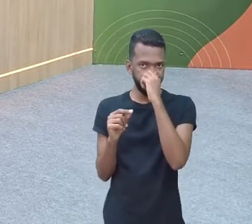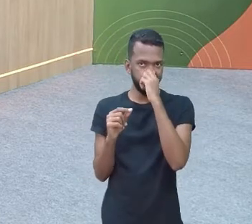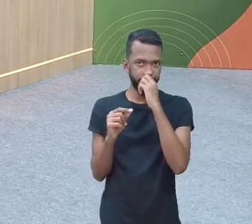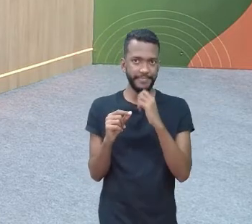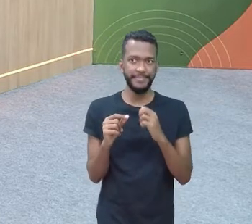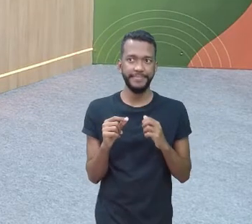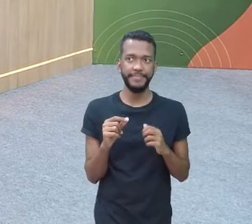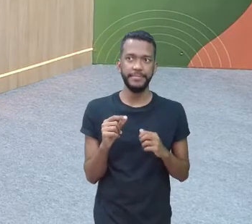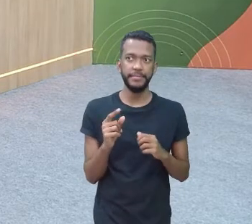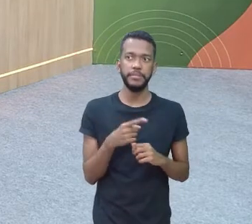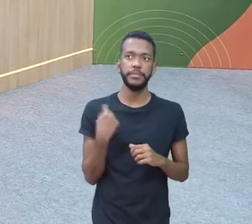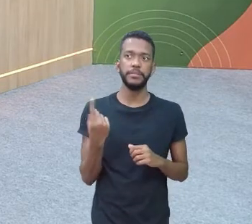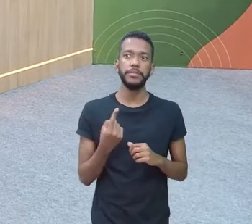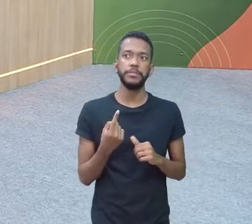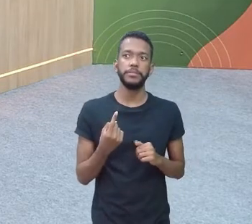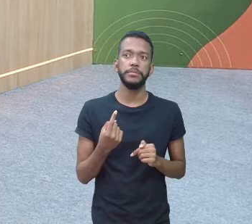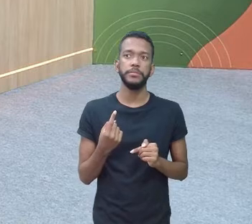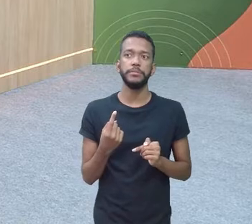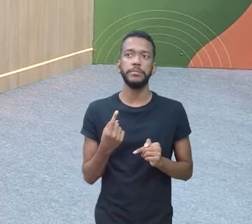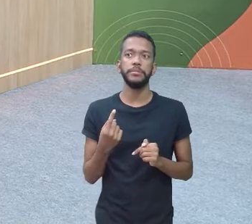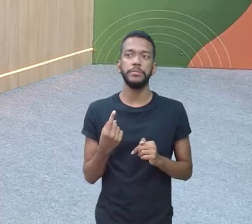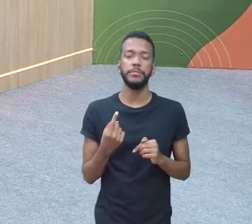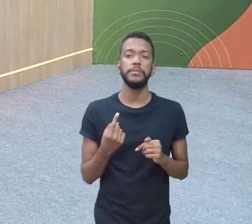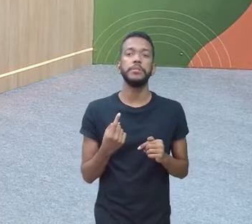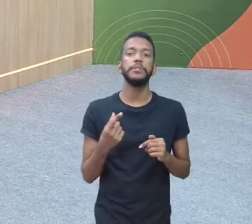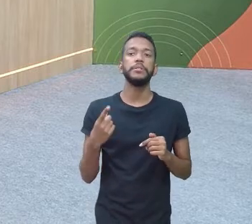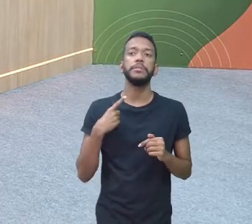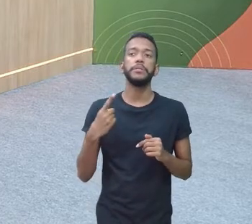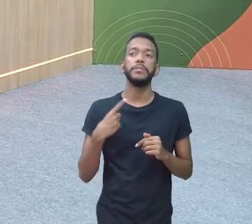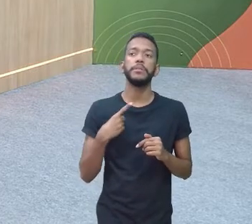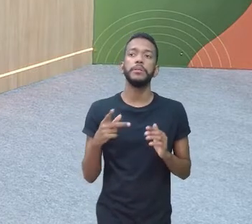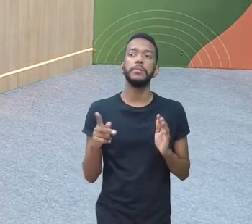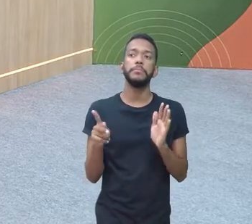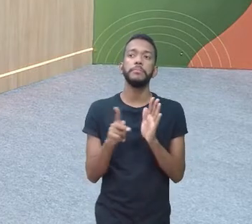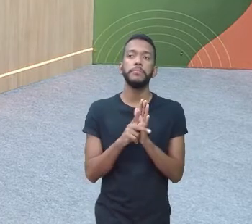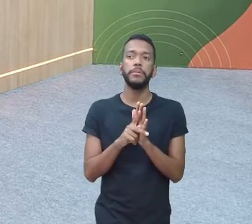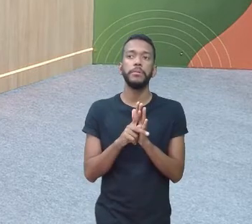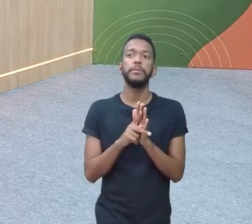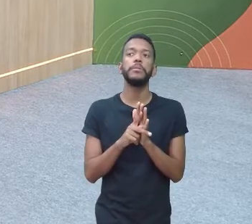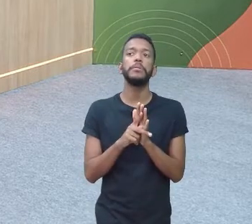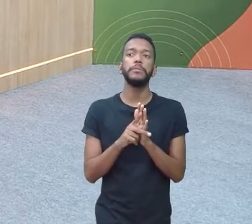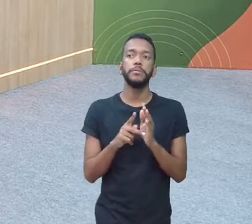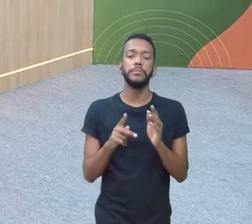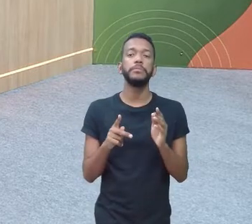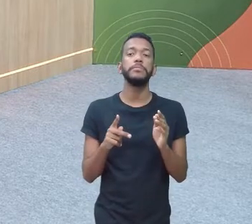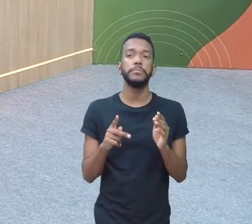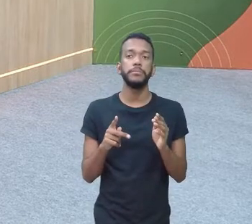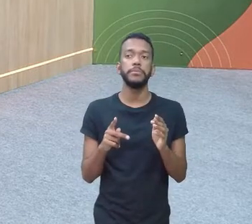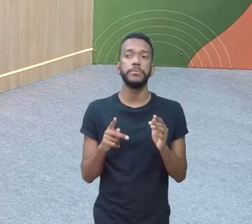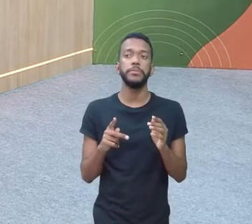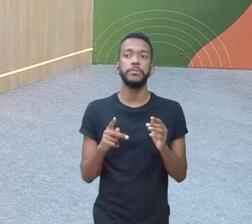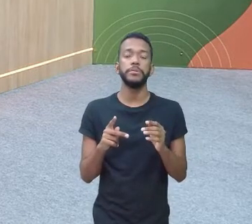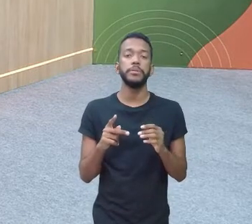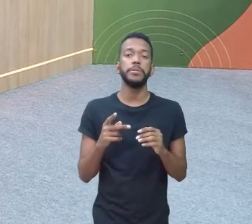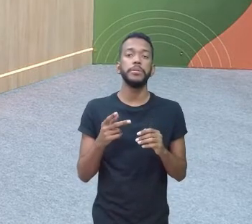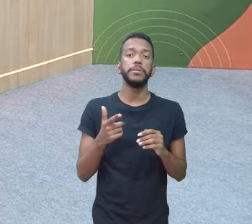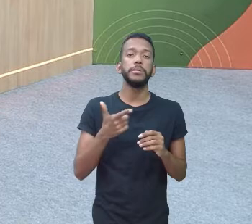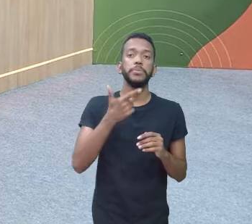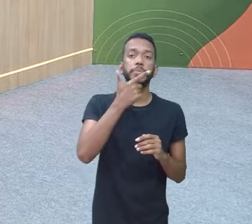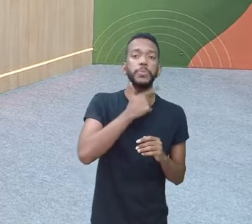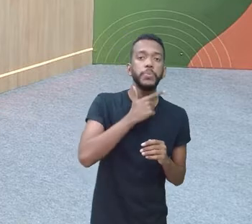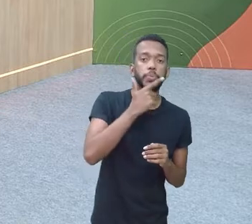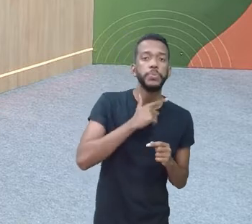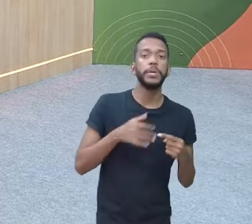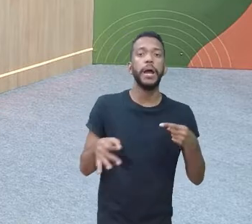concluiu sem nem ver isso, né? Porque só pela leitura da fração a gente percebeu que mussarela e calabresa eram 3 partes, que é uma